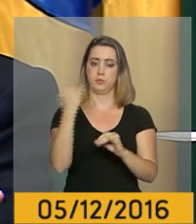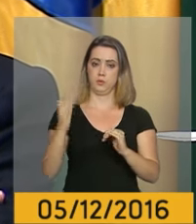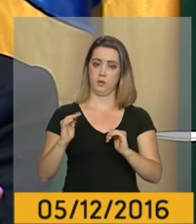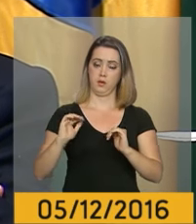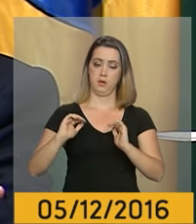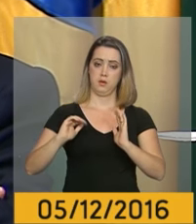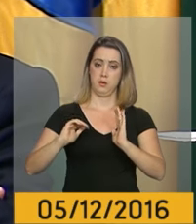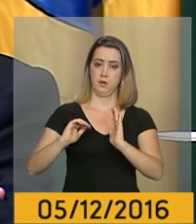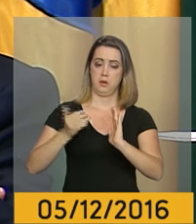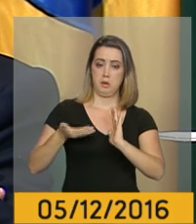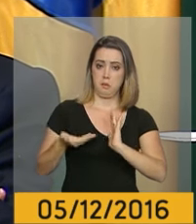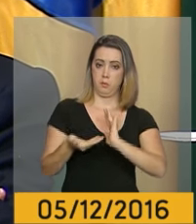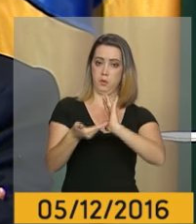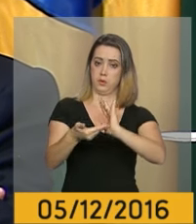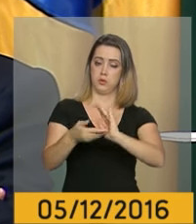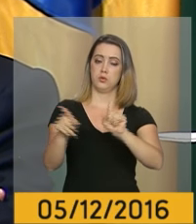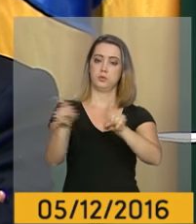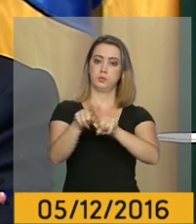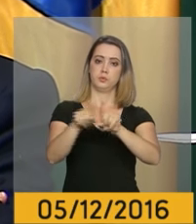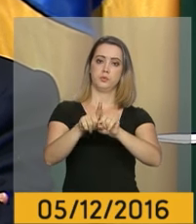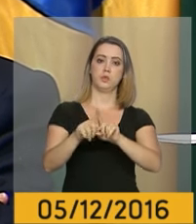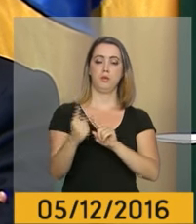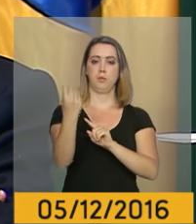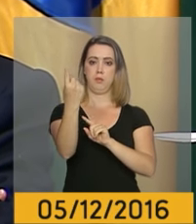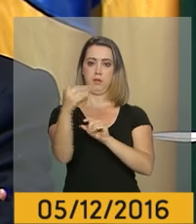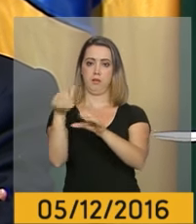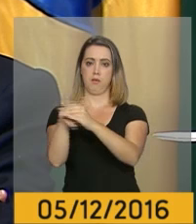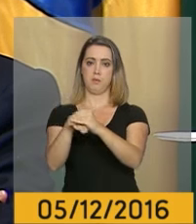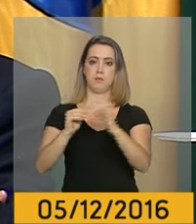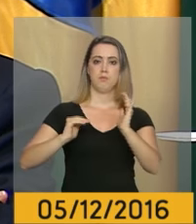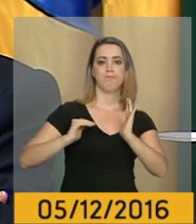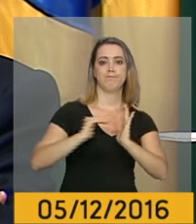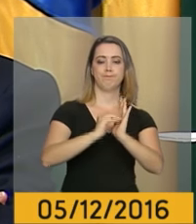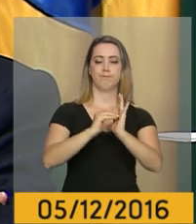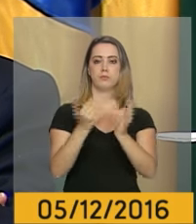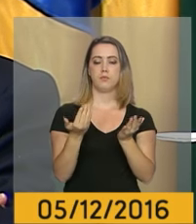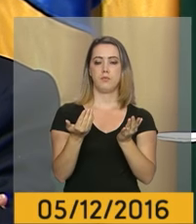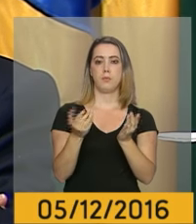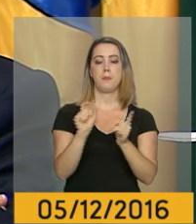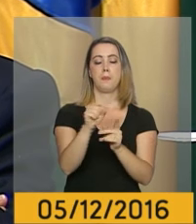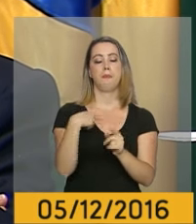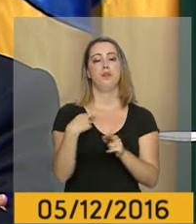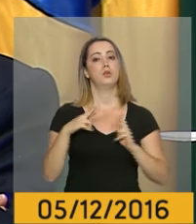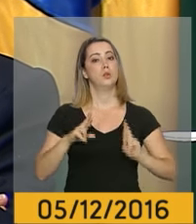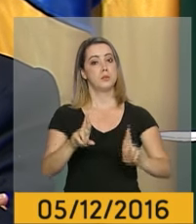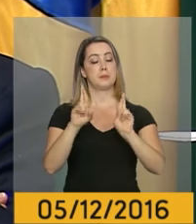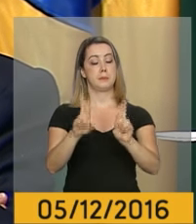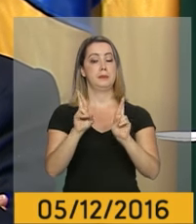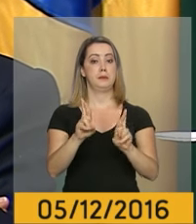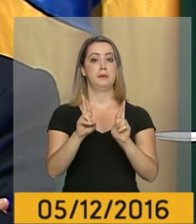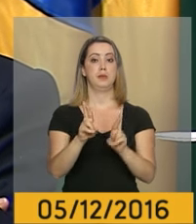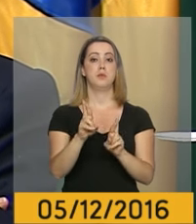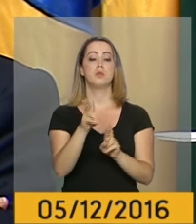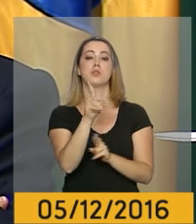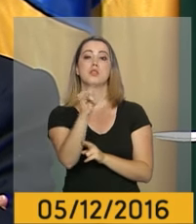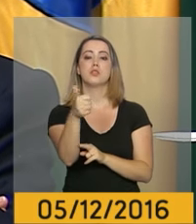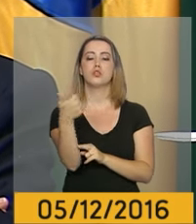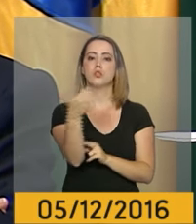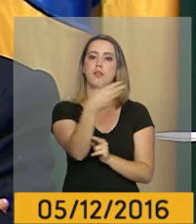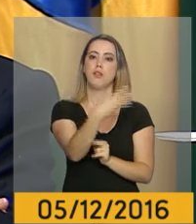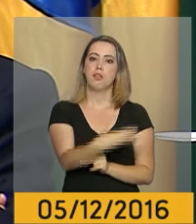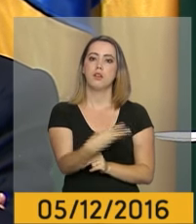Deputados e de igual maneira no primeiro turno no Senado Federal e esperamos que no dia 13 o Senado